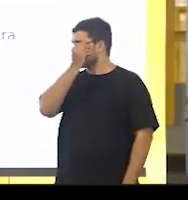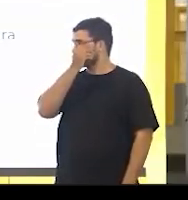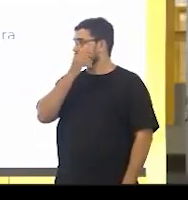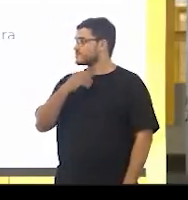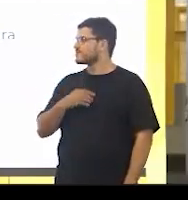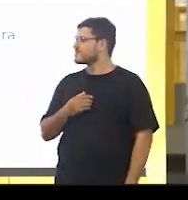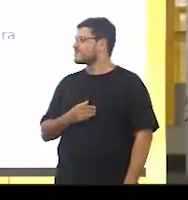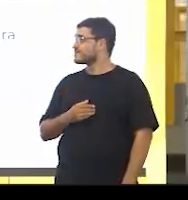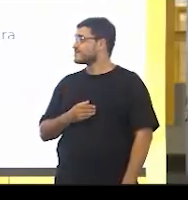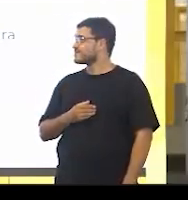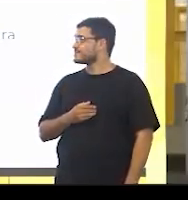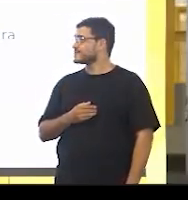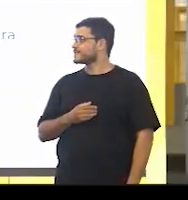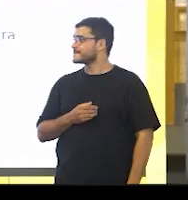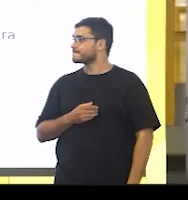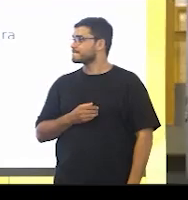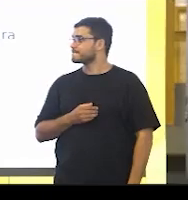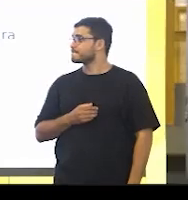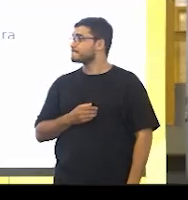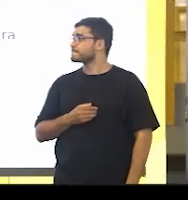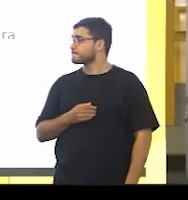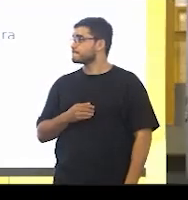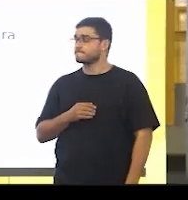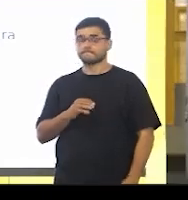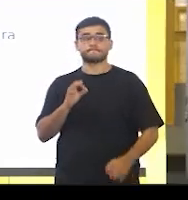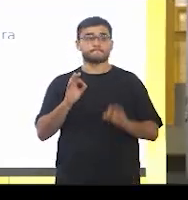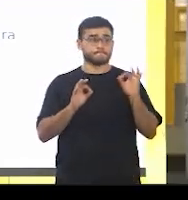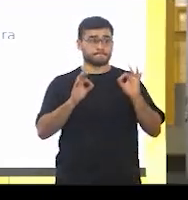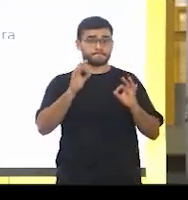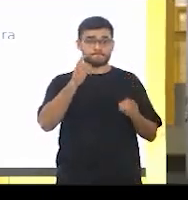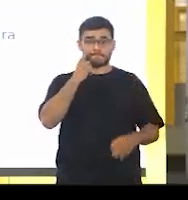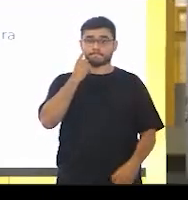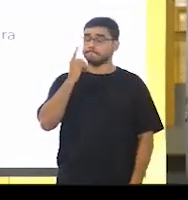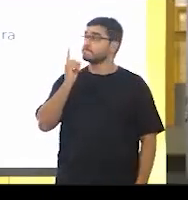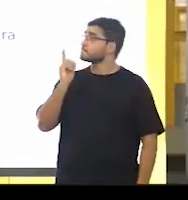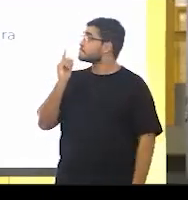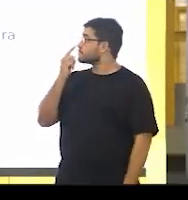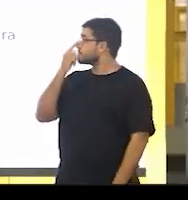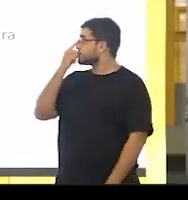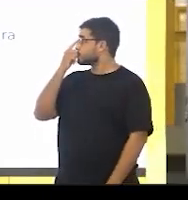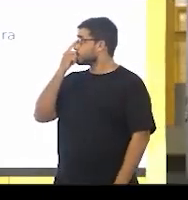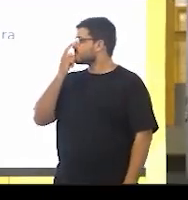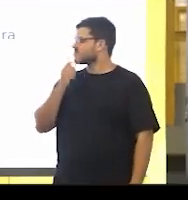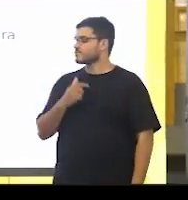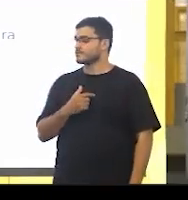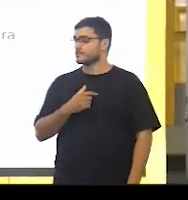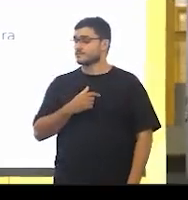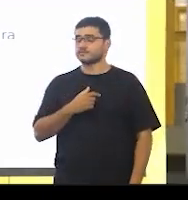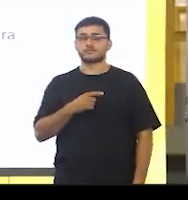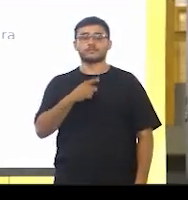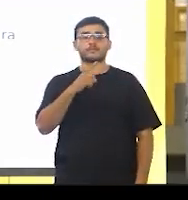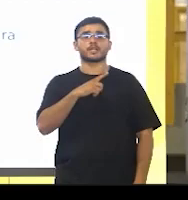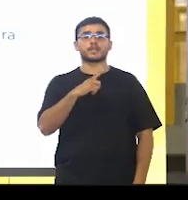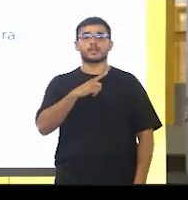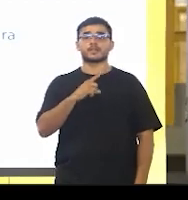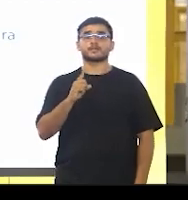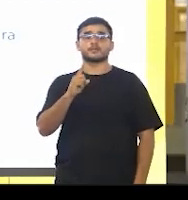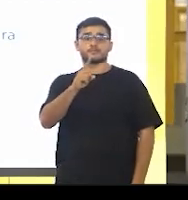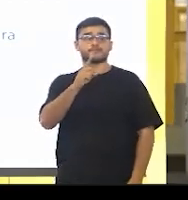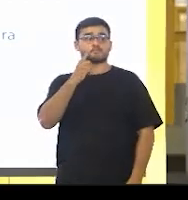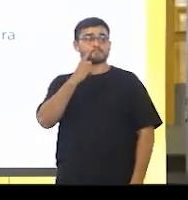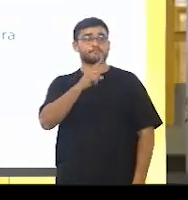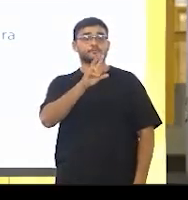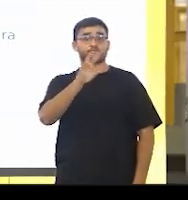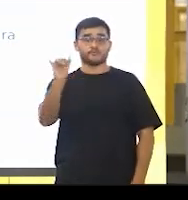Galerinha, ó, nós preparamos para vocês um e-bookzinho da prova